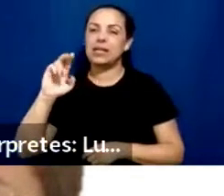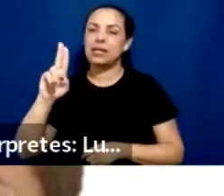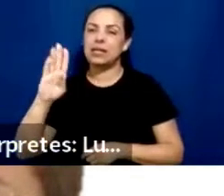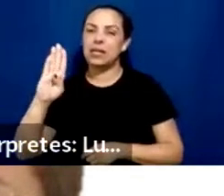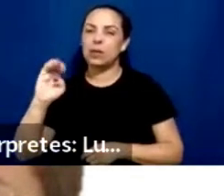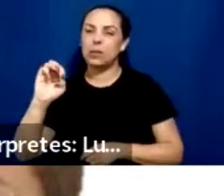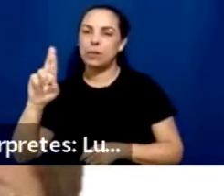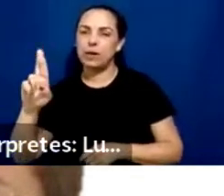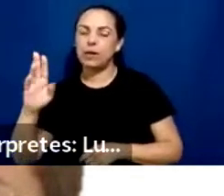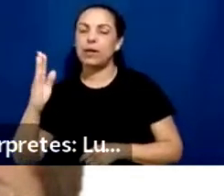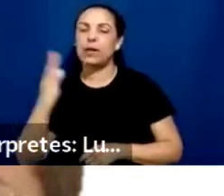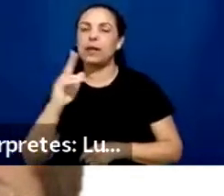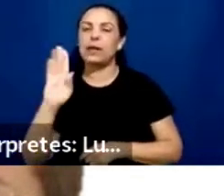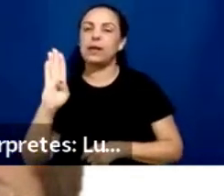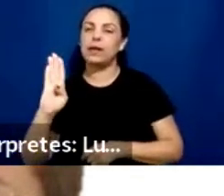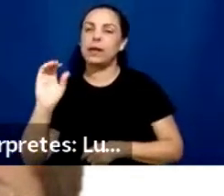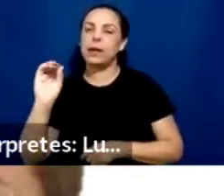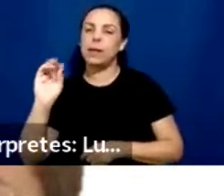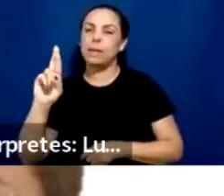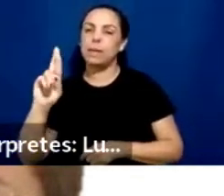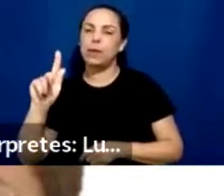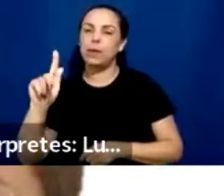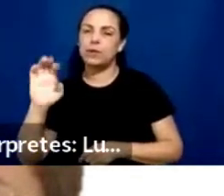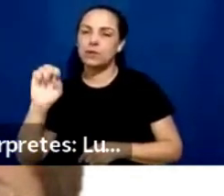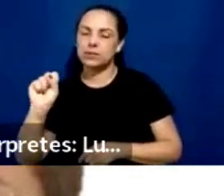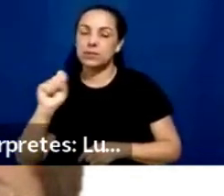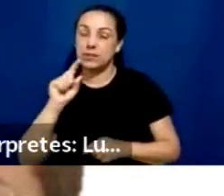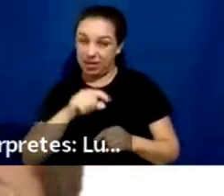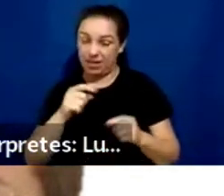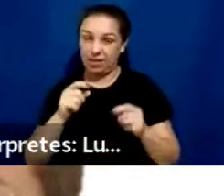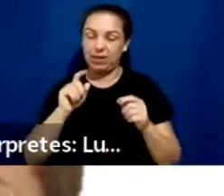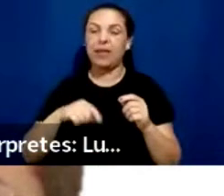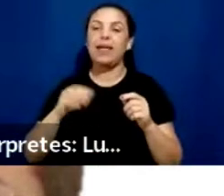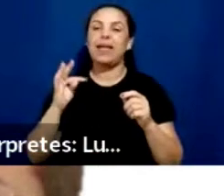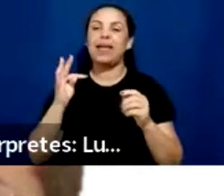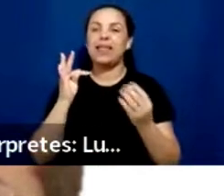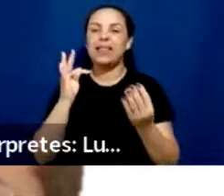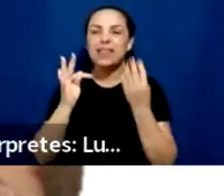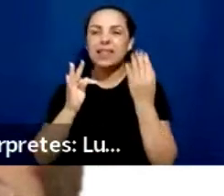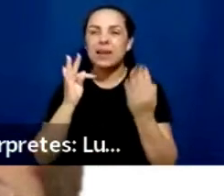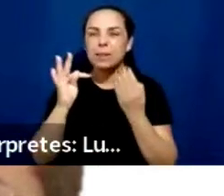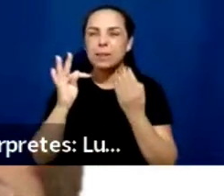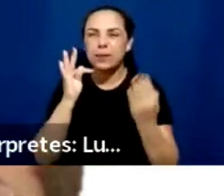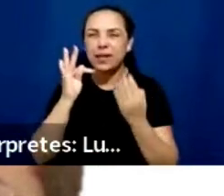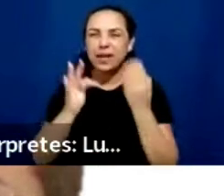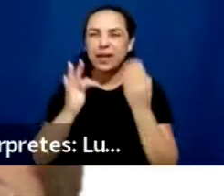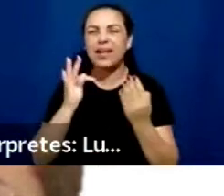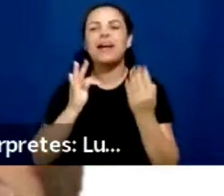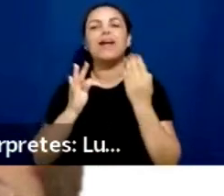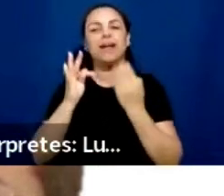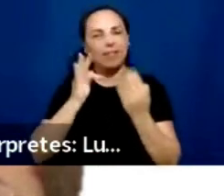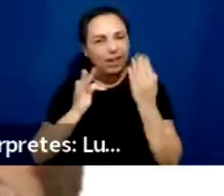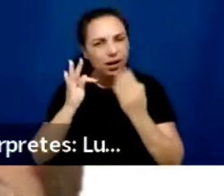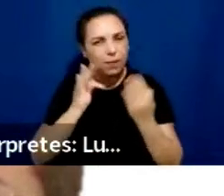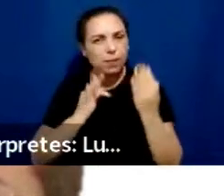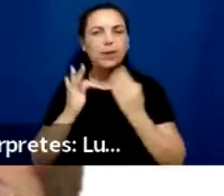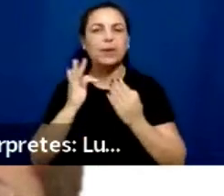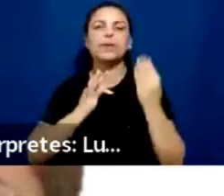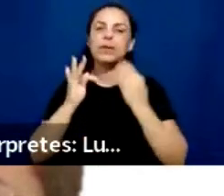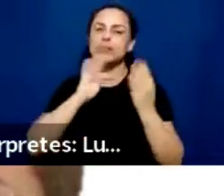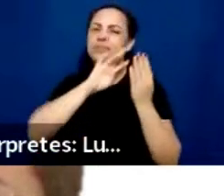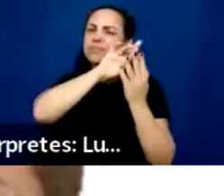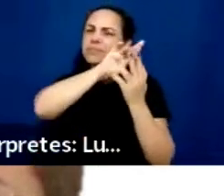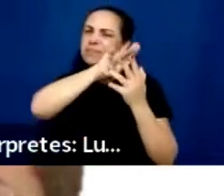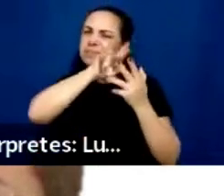sobre o que é esse nosso projeto tão grandioso, o que ele está fazendo no nosso organismo, que é através